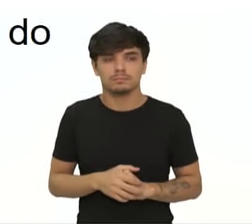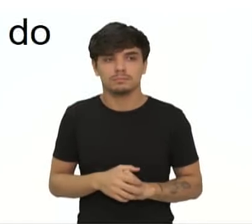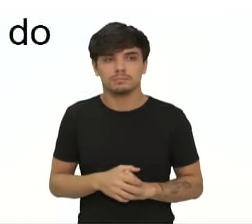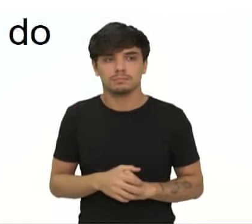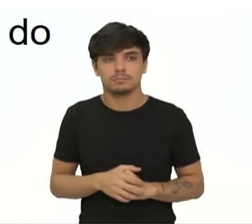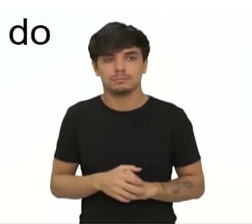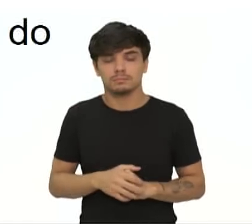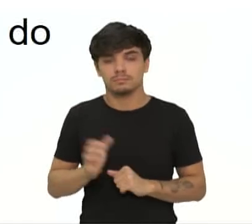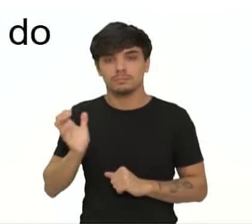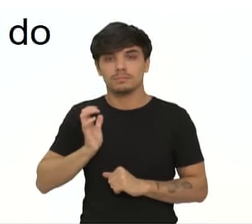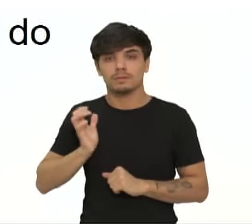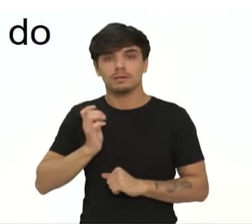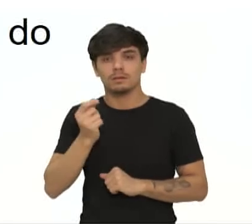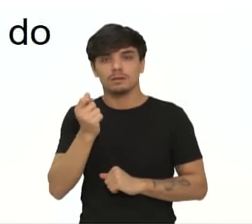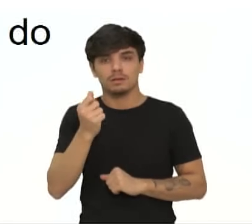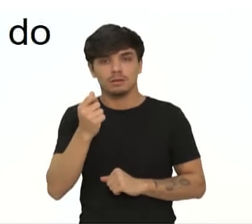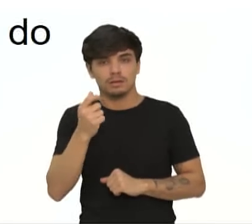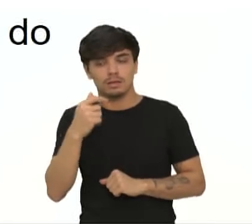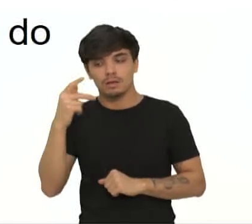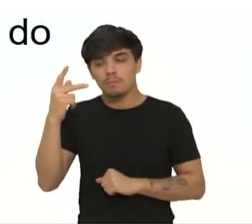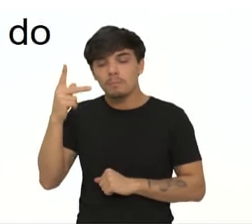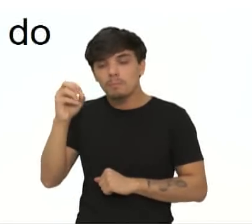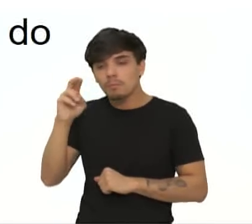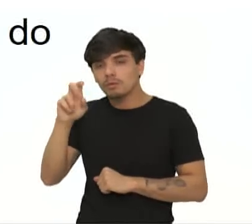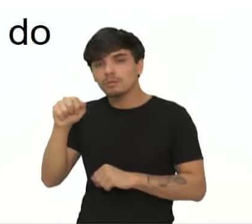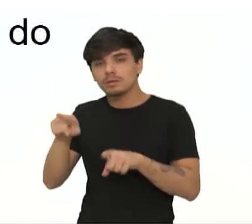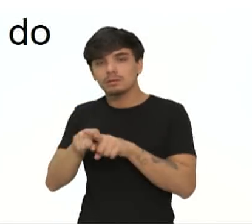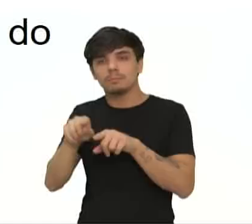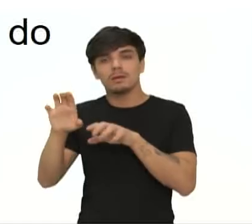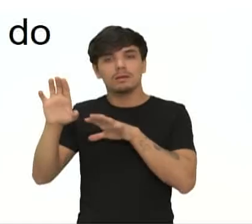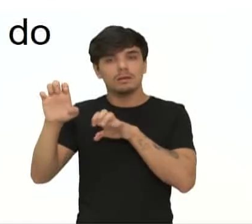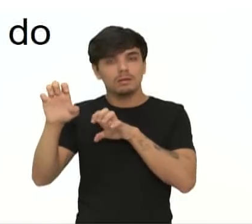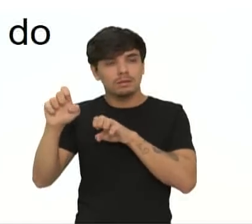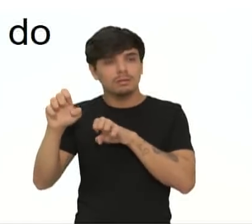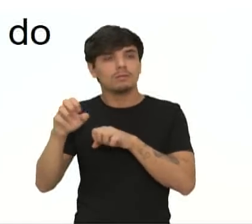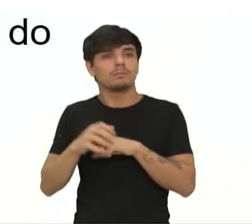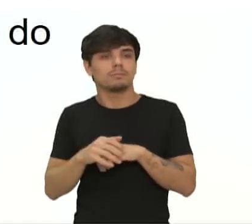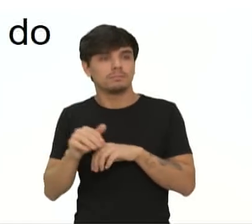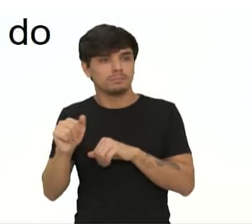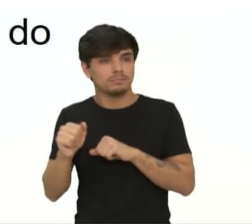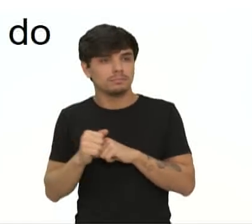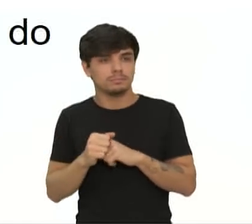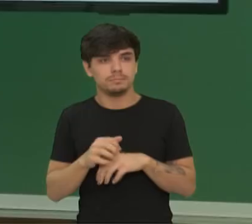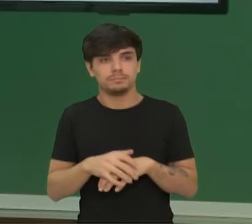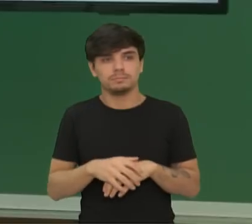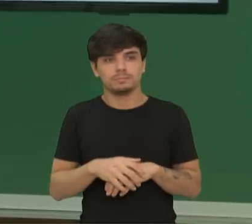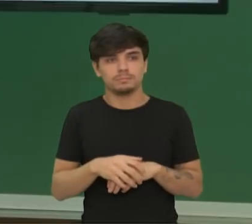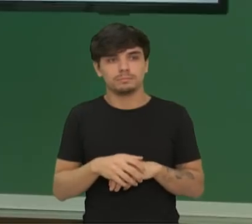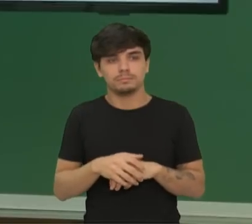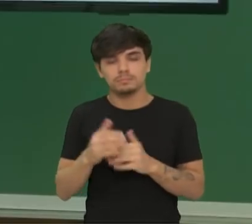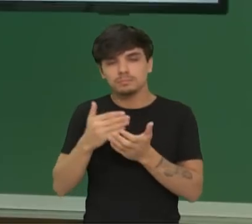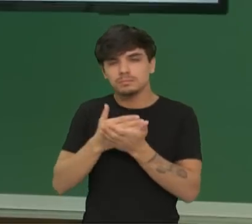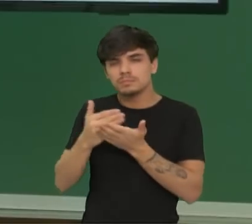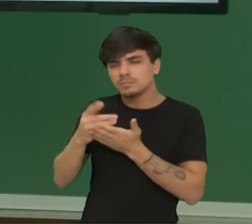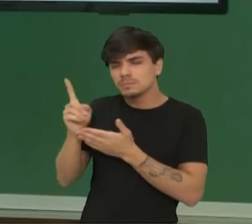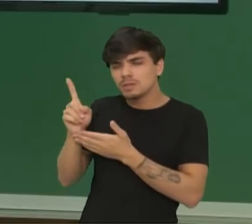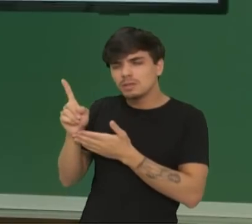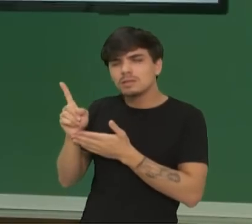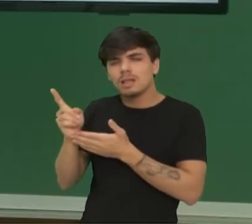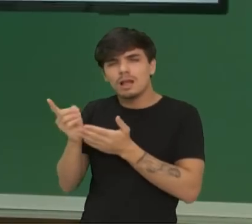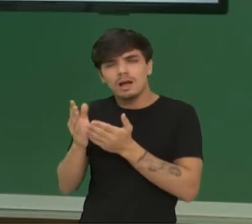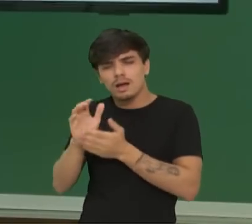espanhol resultou da posse de suas colônias ultramarinas, né, as